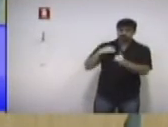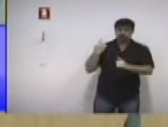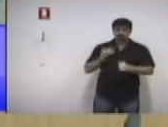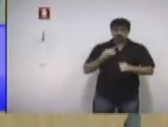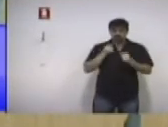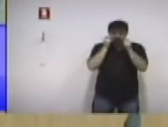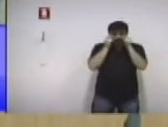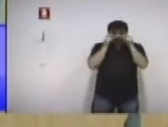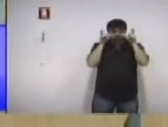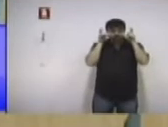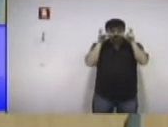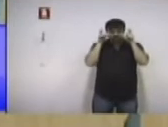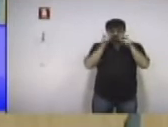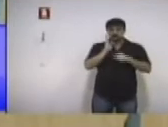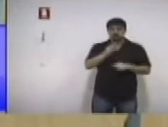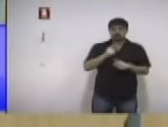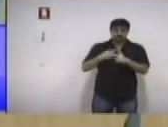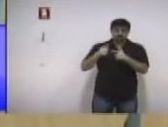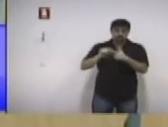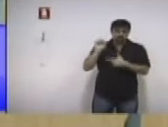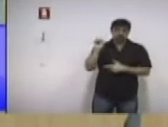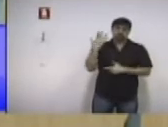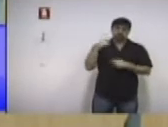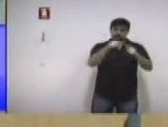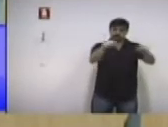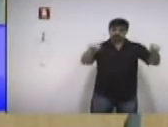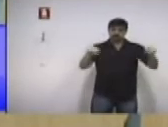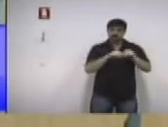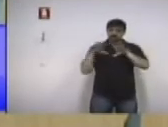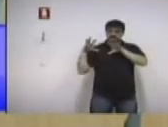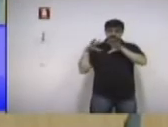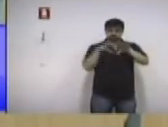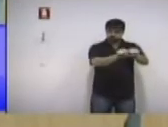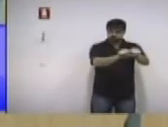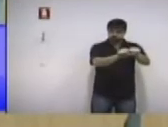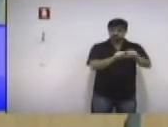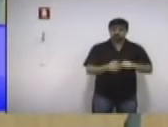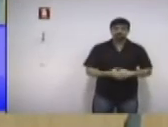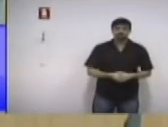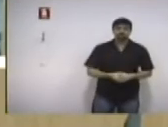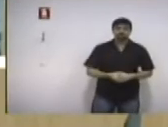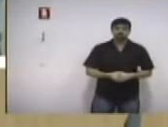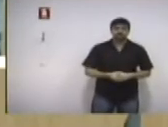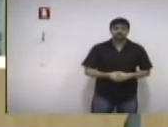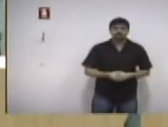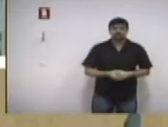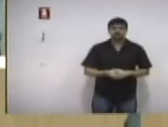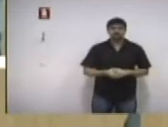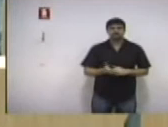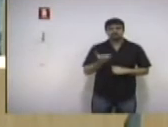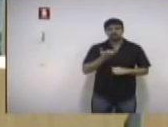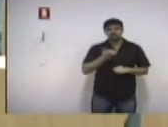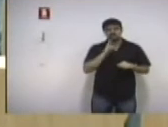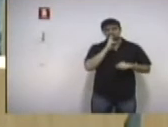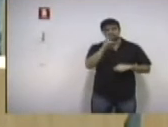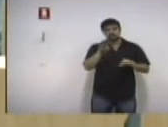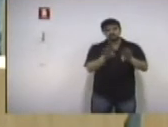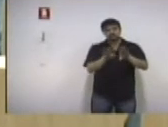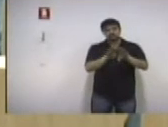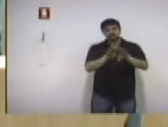nossa segurança está bem atenta tudo isso e já foi resolvi e em relação a a a questão da